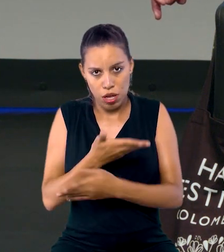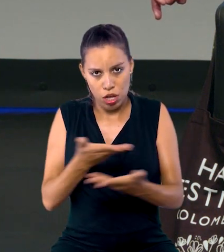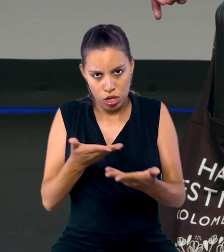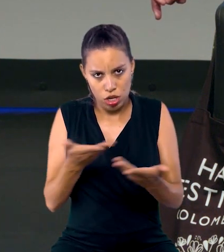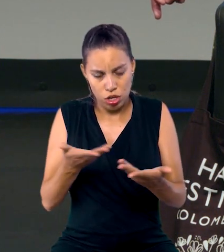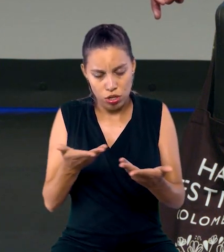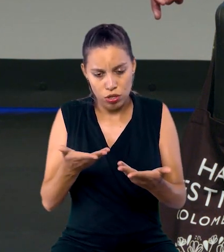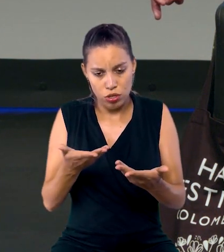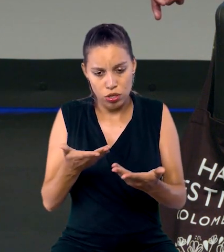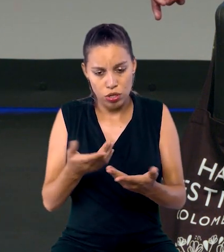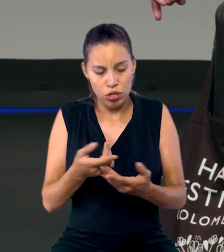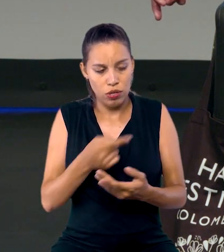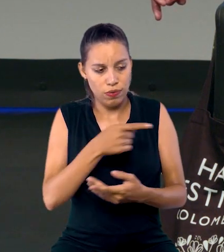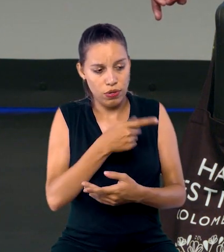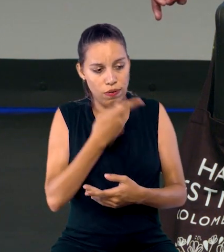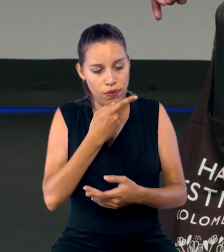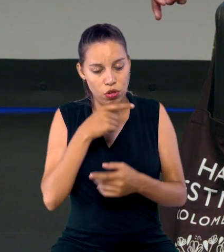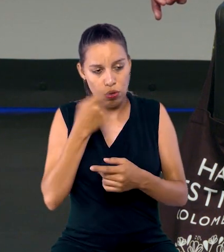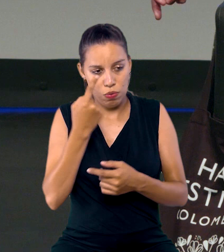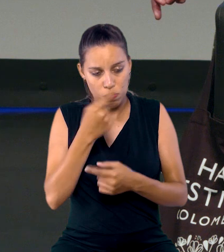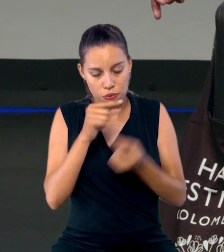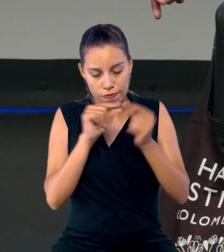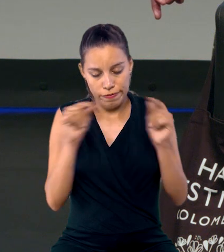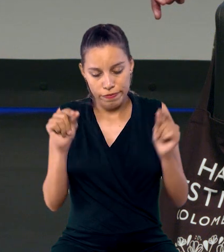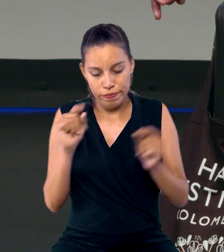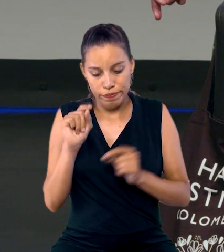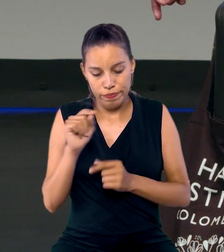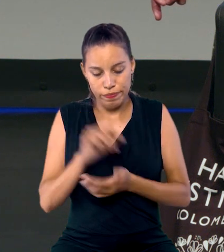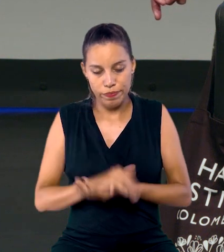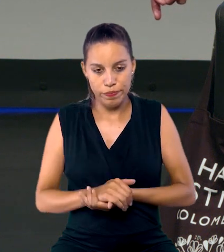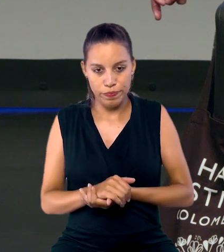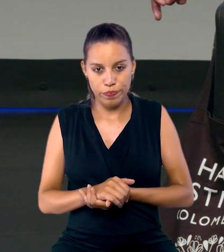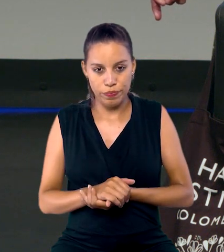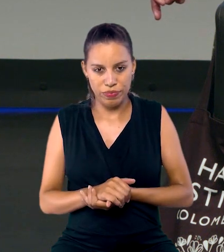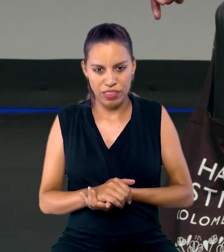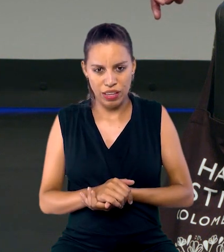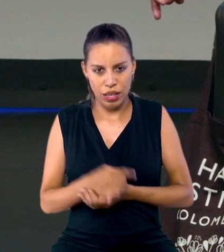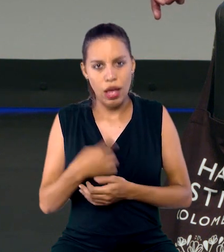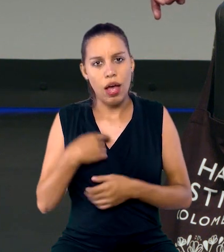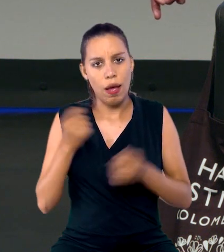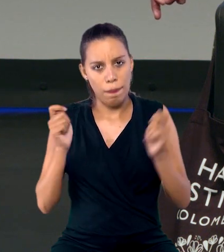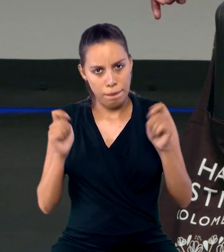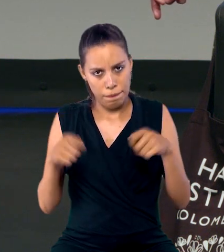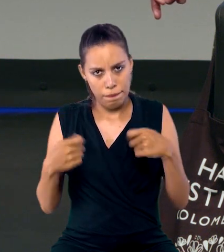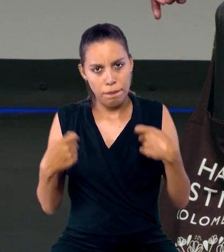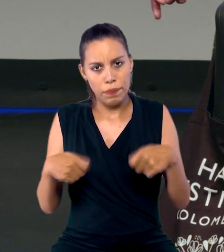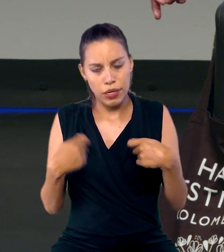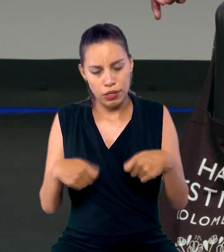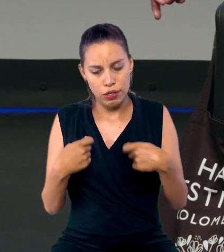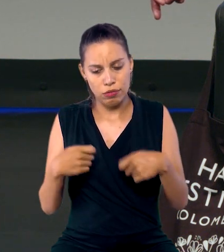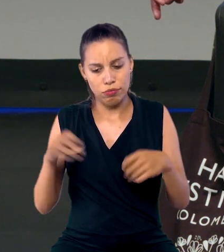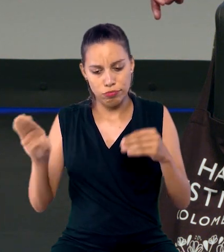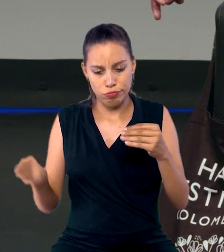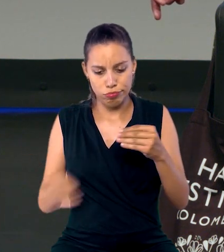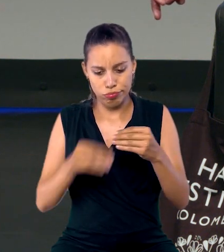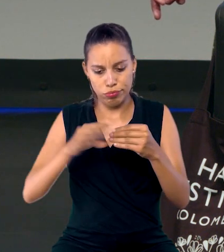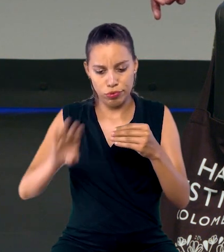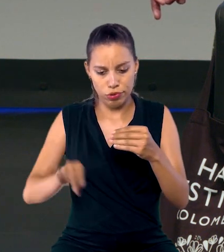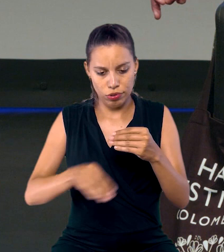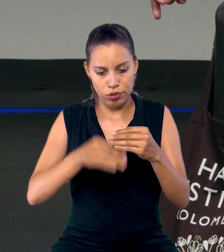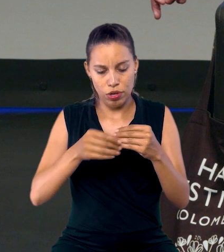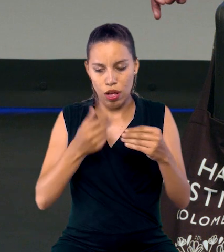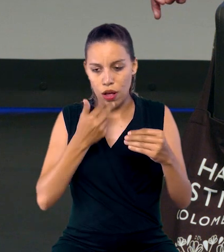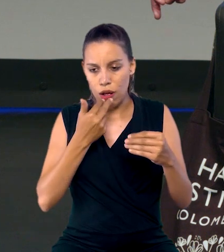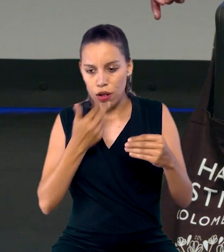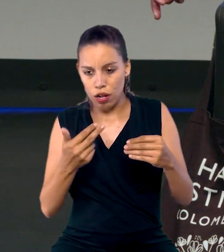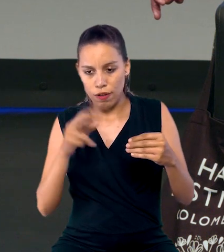com uma frase sua, e você diz o seguinte: é necessário colocar no centro os valores